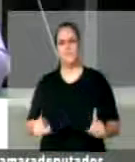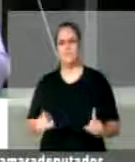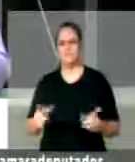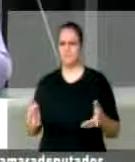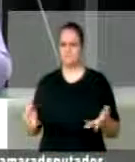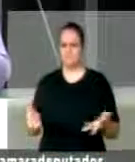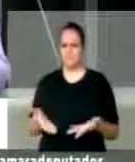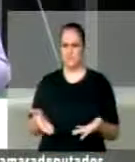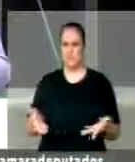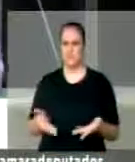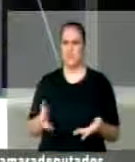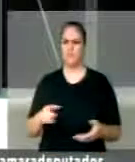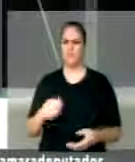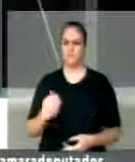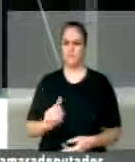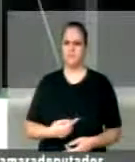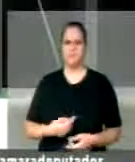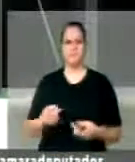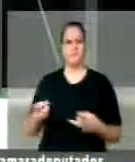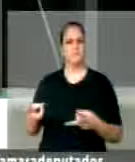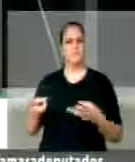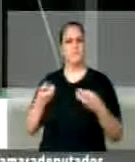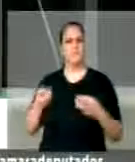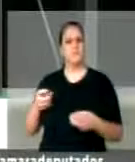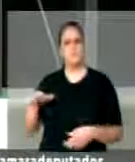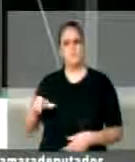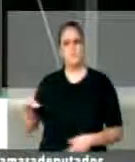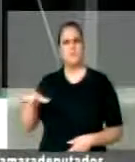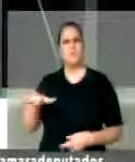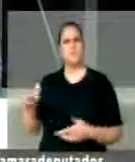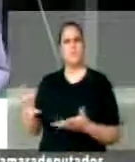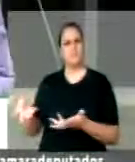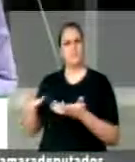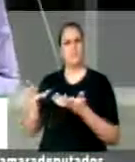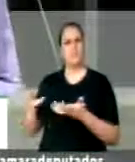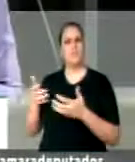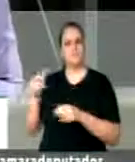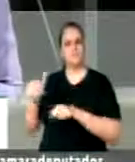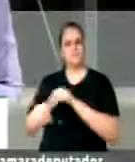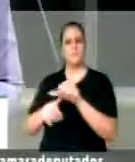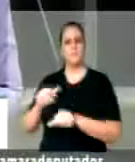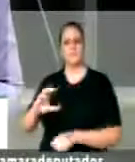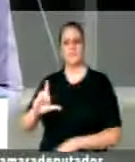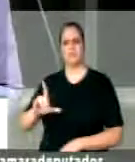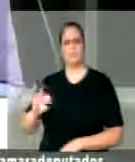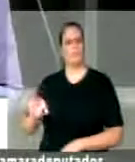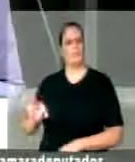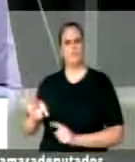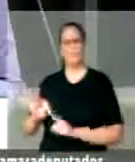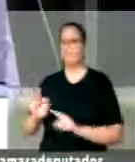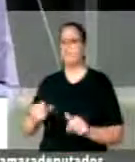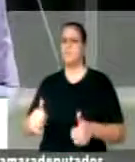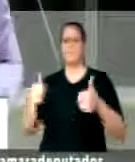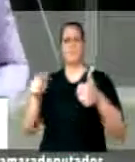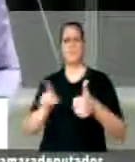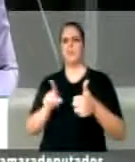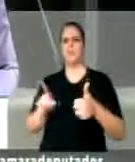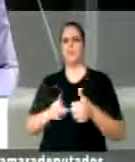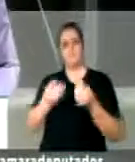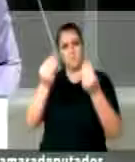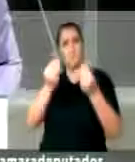é que eles querem modificar a CLT para prejudicar o